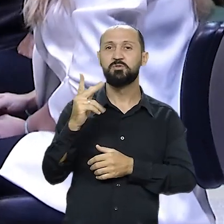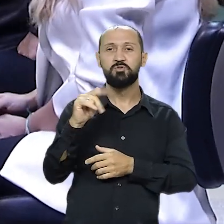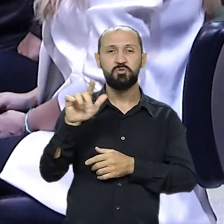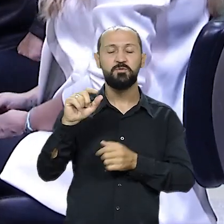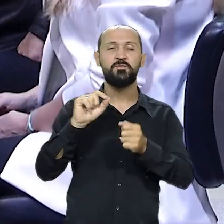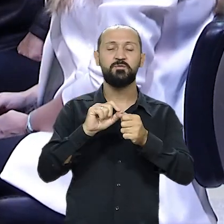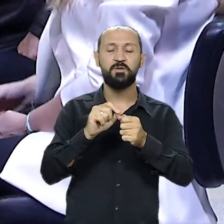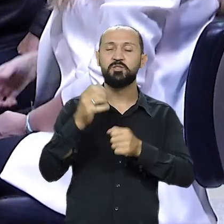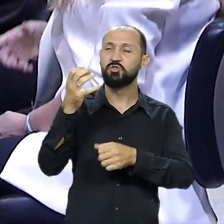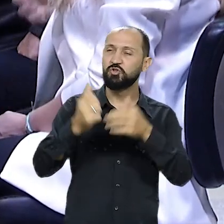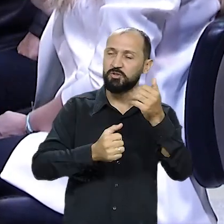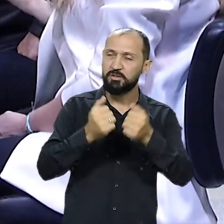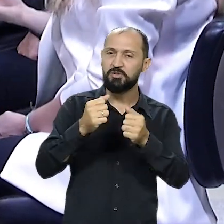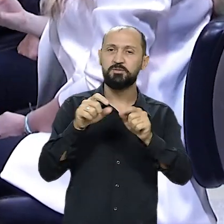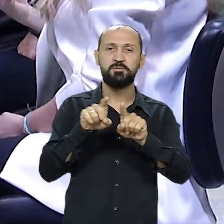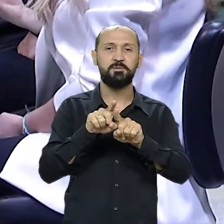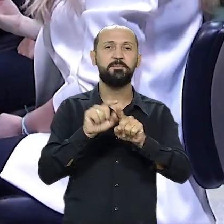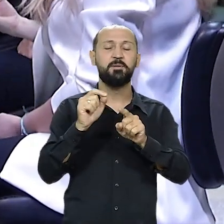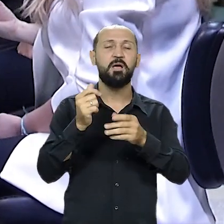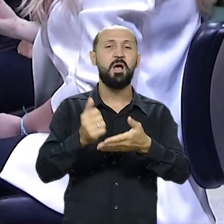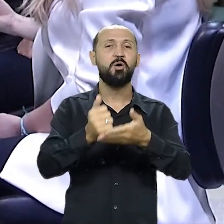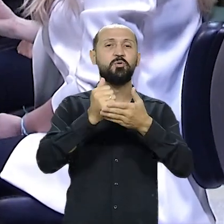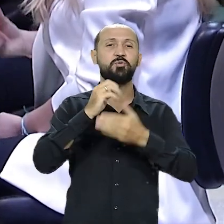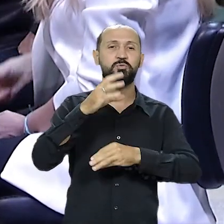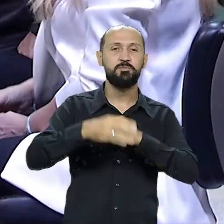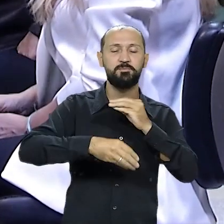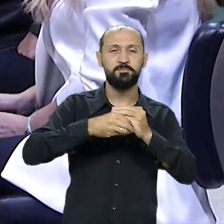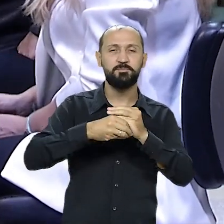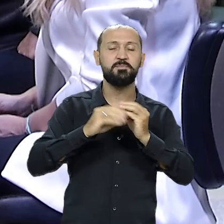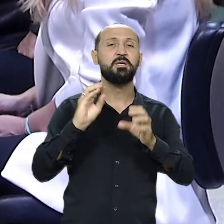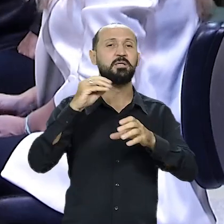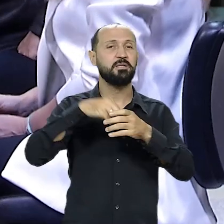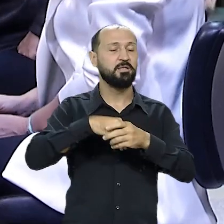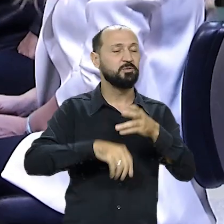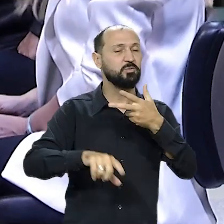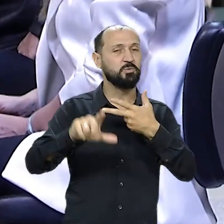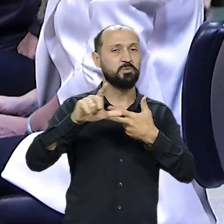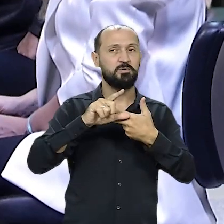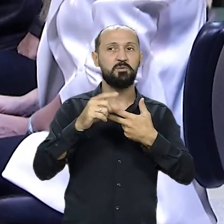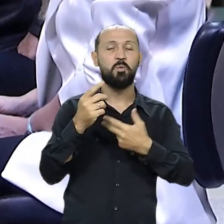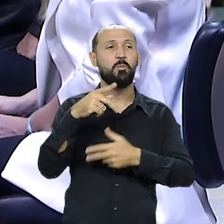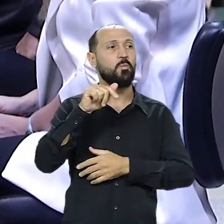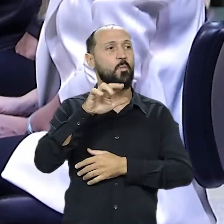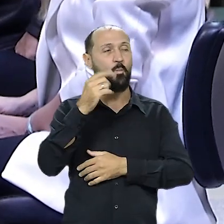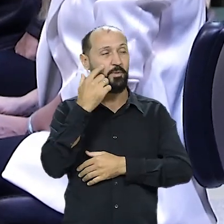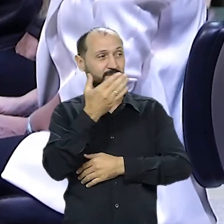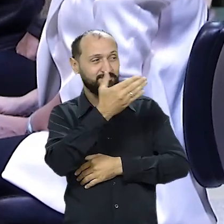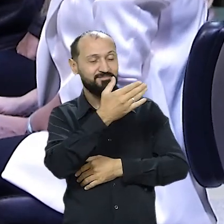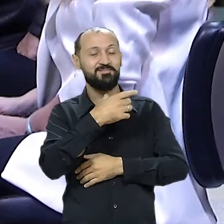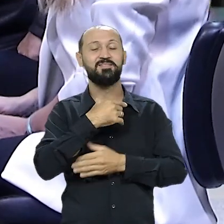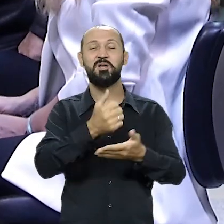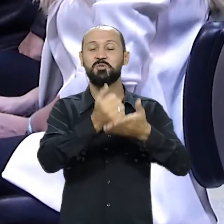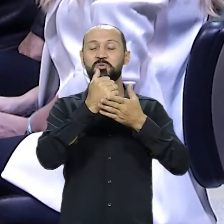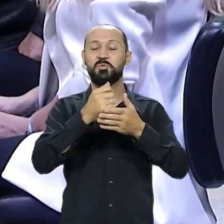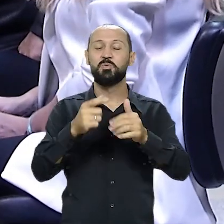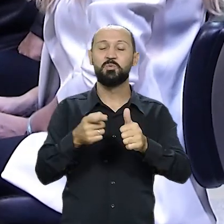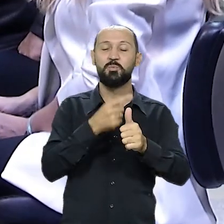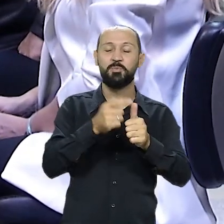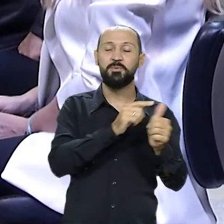produtor de leite também, agradeceu bastante o programa Por Dentro do Legislativo. Bem como o Paulo, que está ali, né, falou com a gente no primeiro